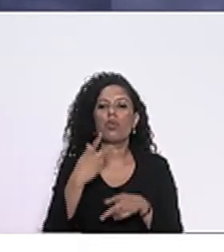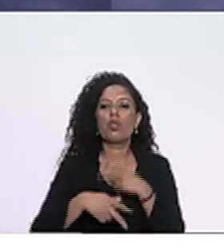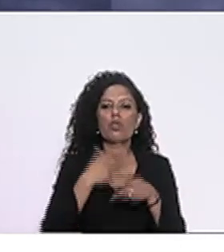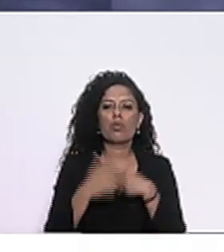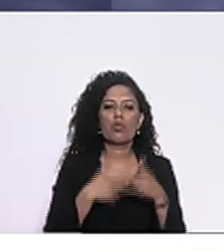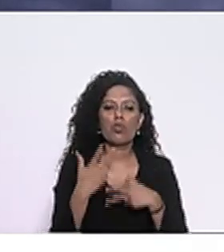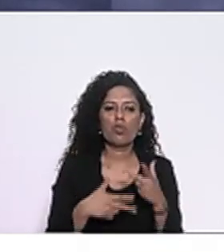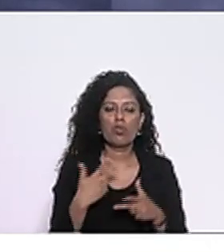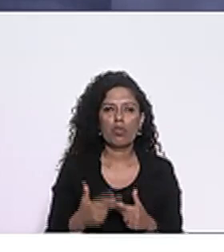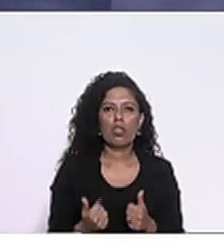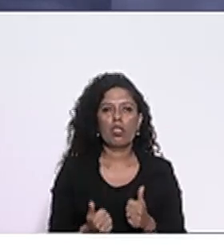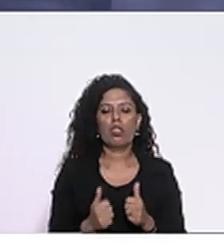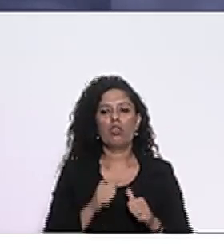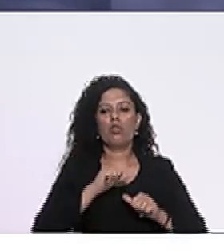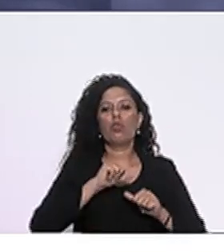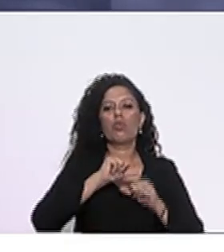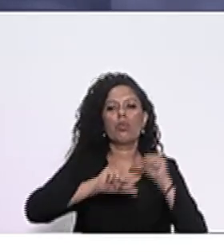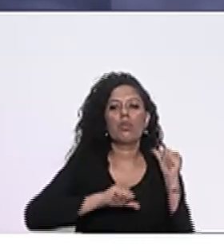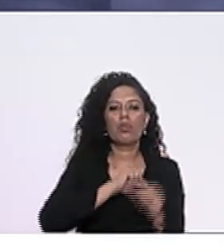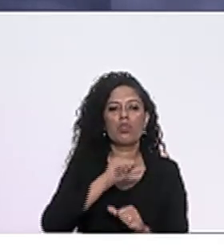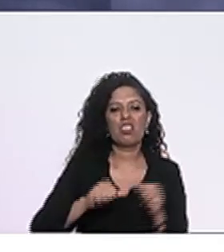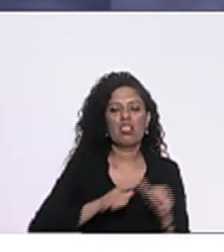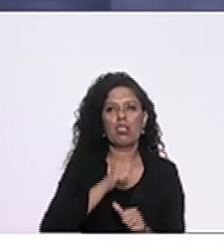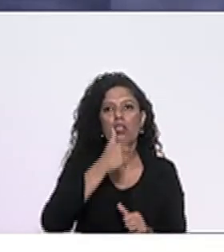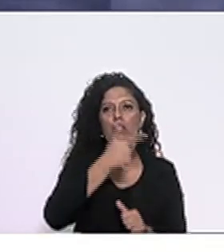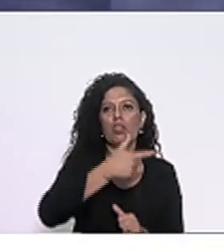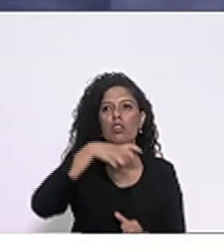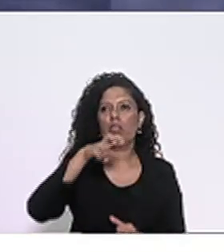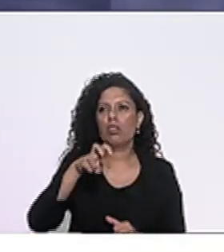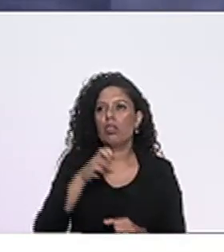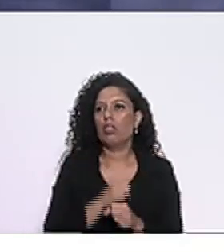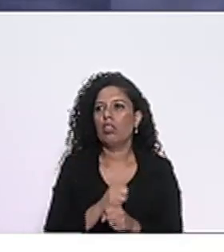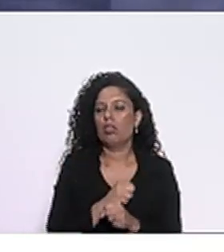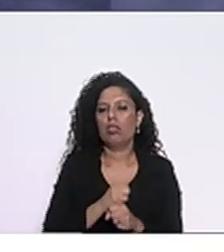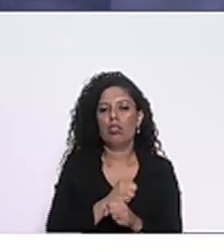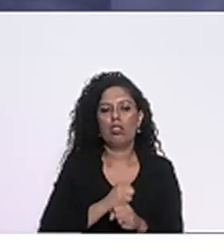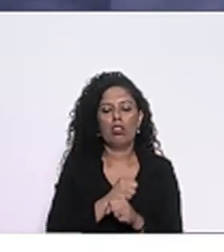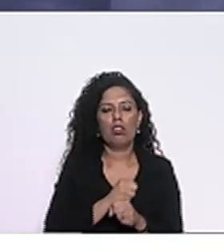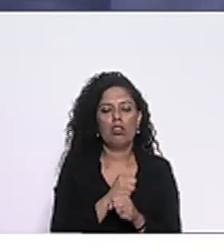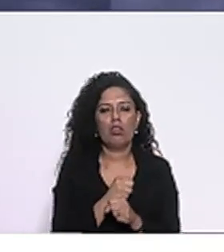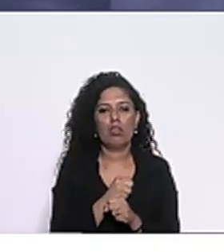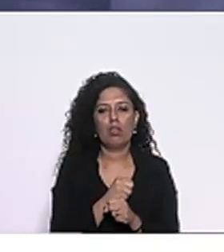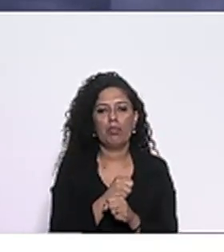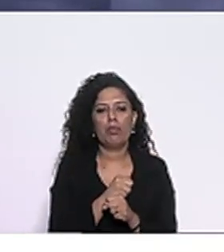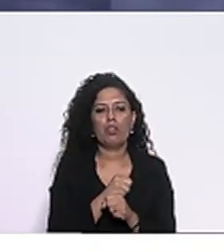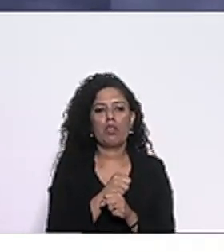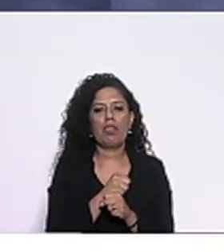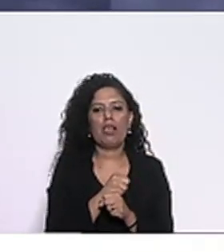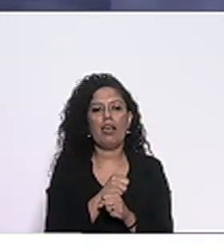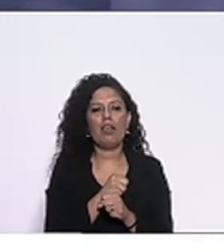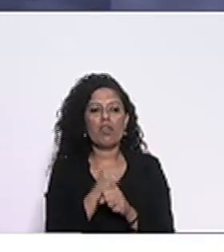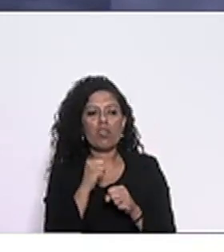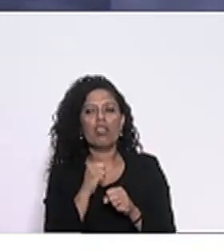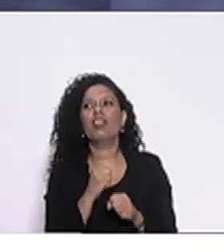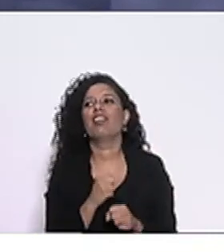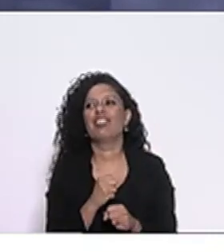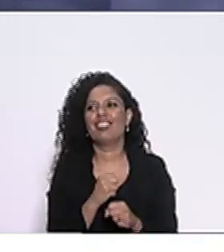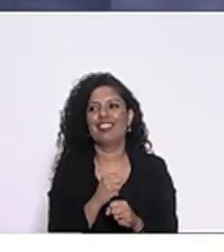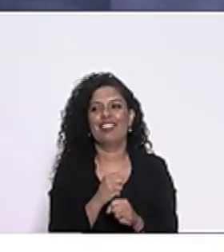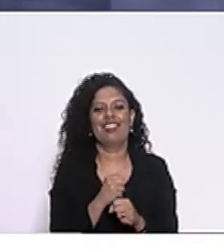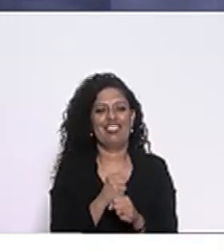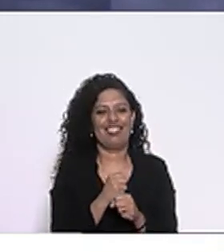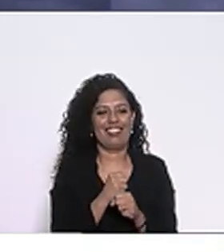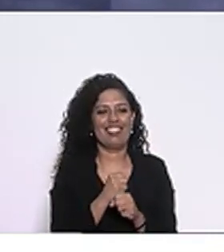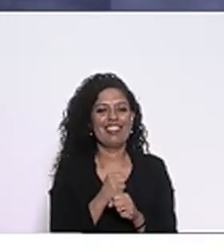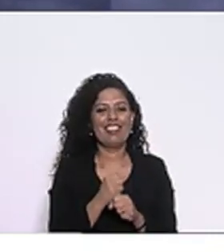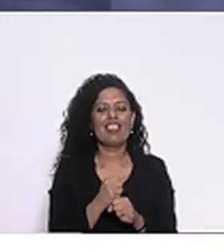um processo contínuo de 25 anos, abrindo um diferencial durante a gestão do Sérgio Rosa, onde